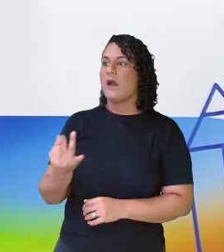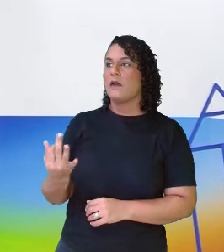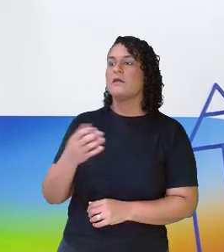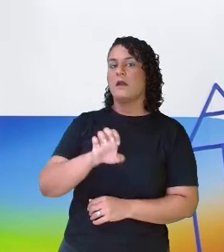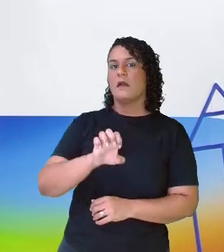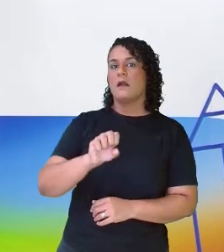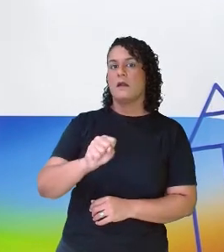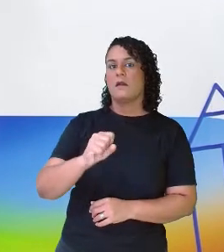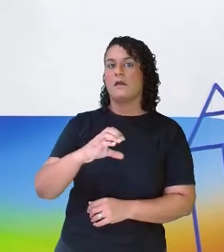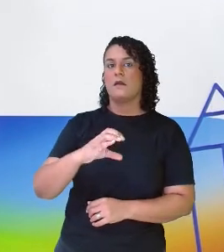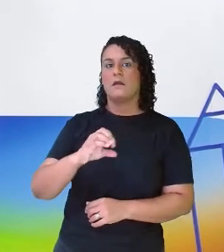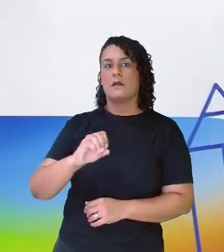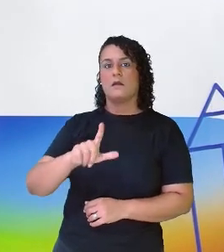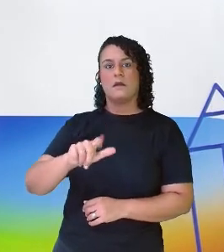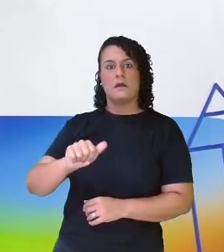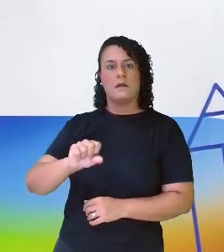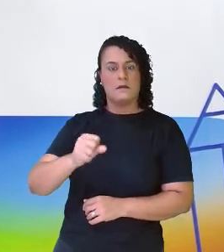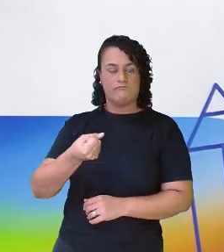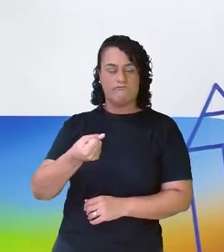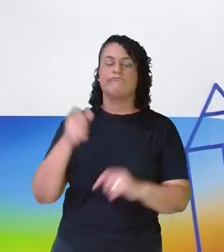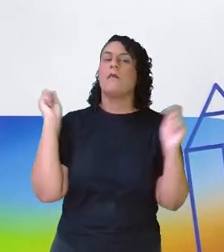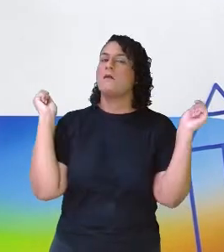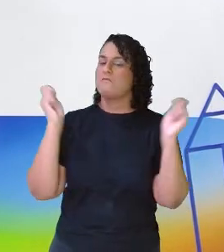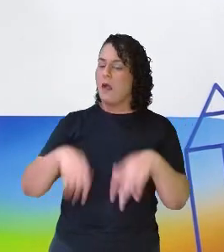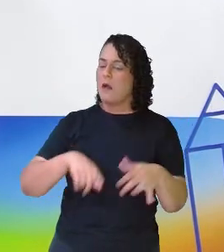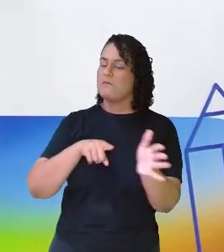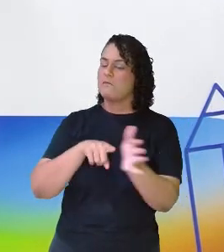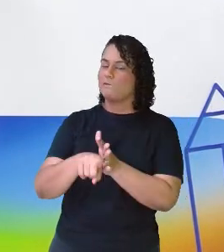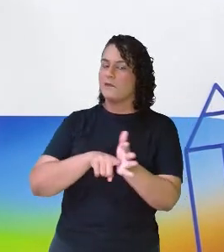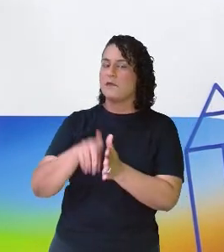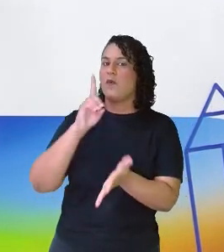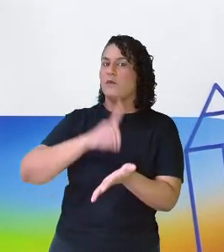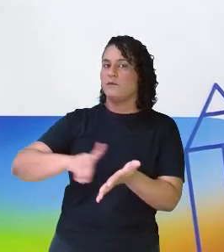escolas. Olha que interessante. Então, dá para pesquisar bastante nesses